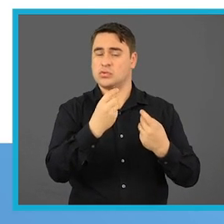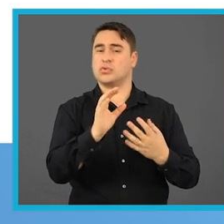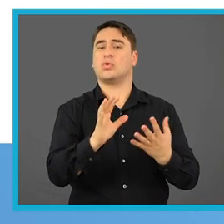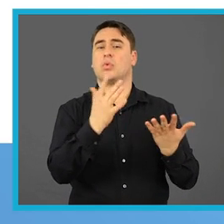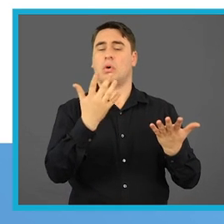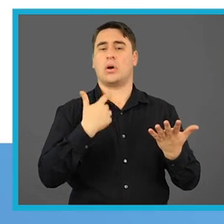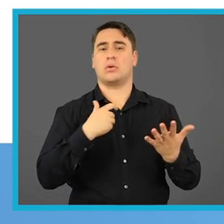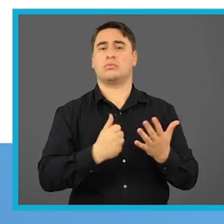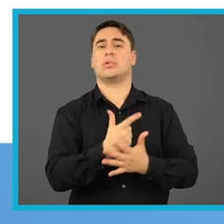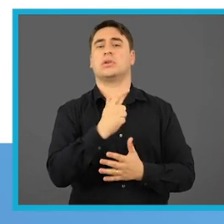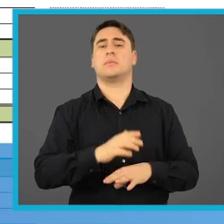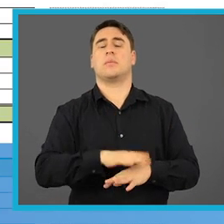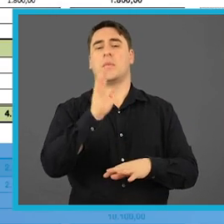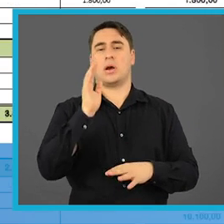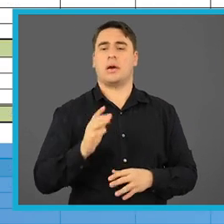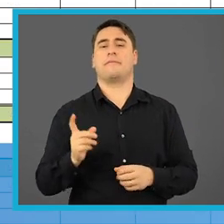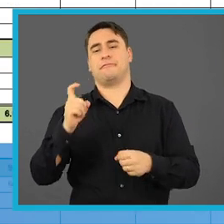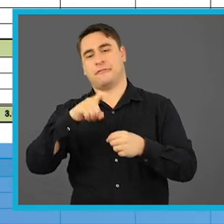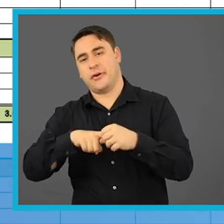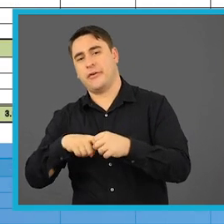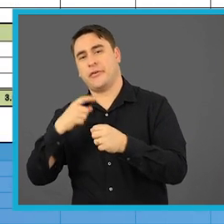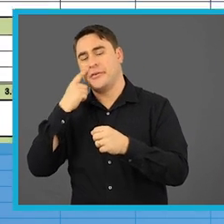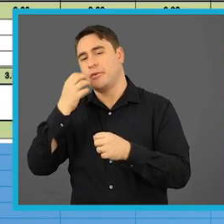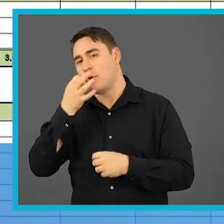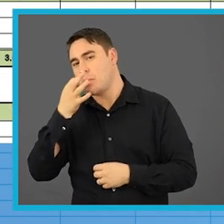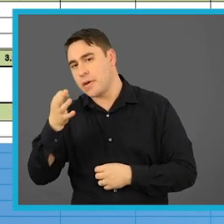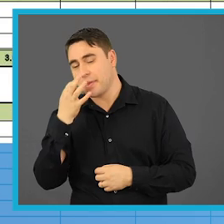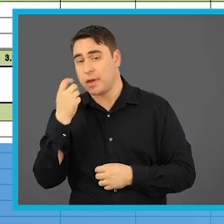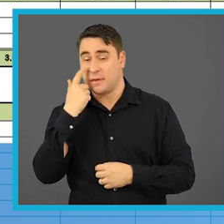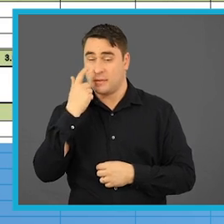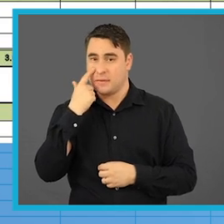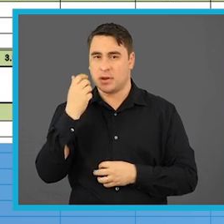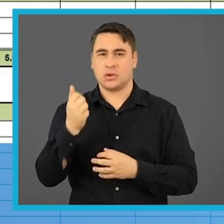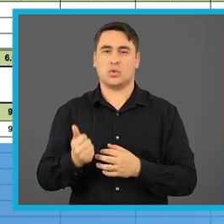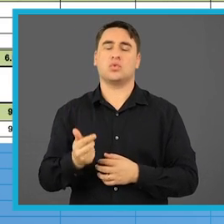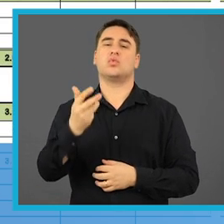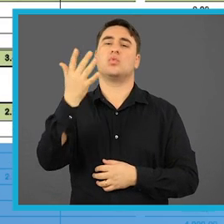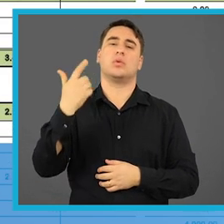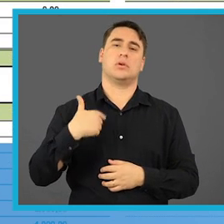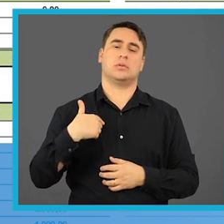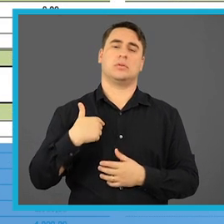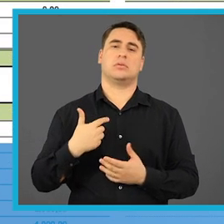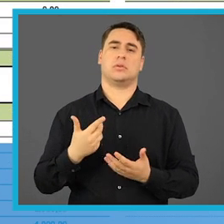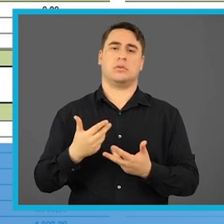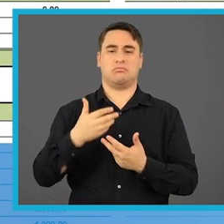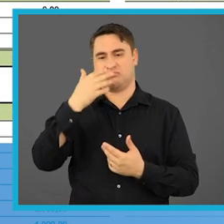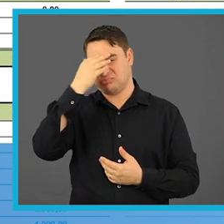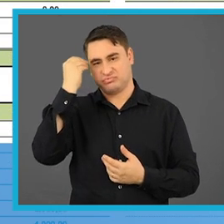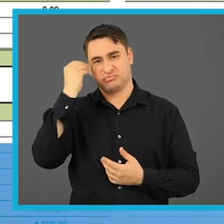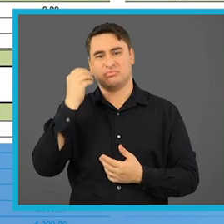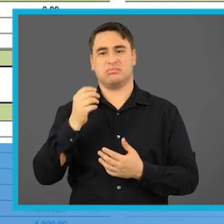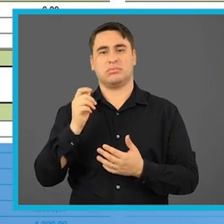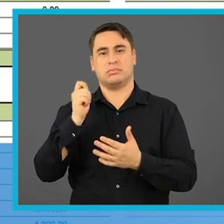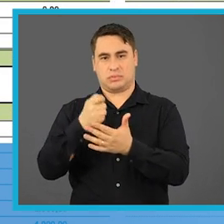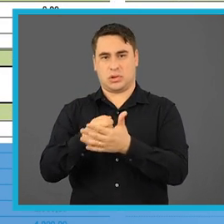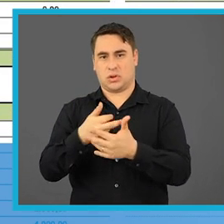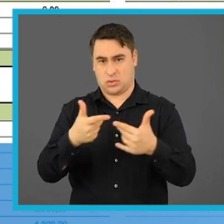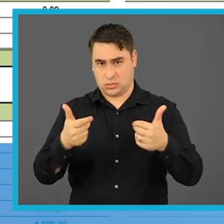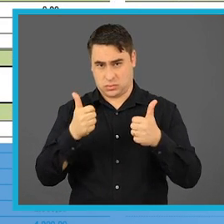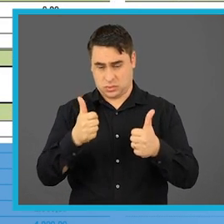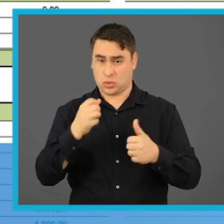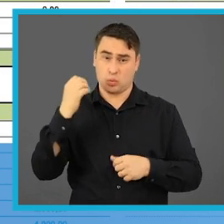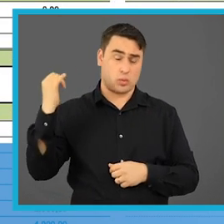que fornecedor que eu gastei, volto para os comentários e vejo quanto eu deixei para cada